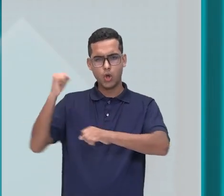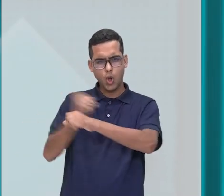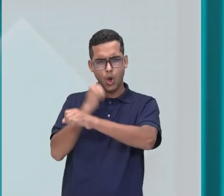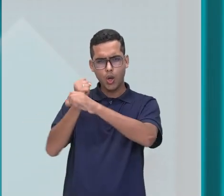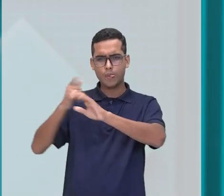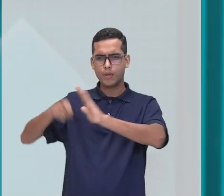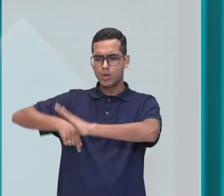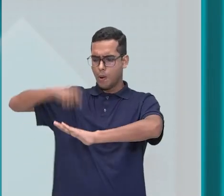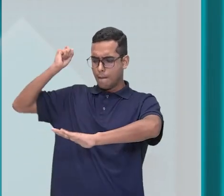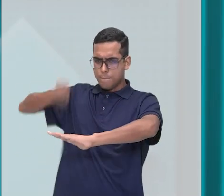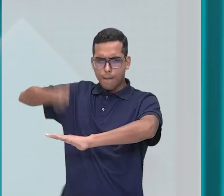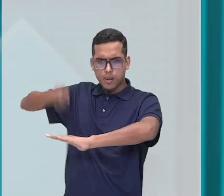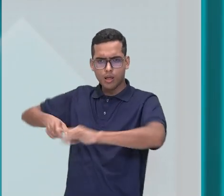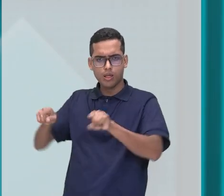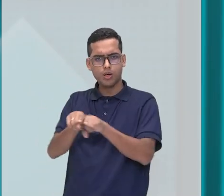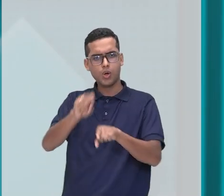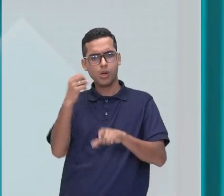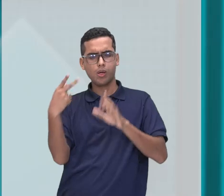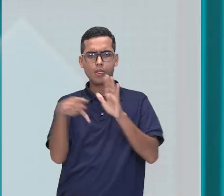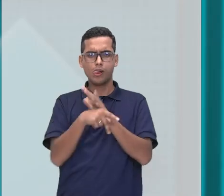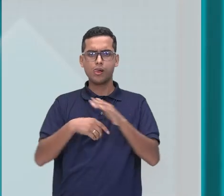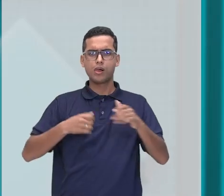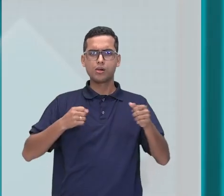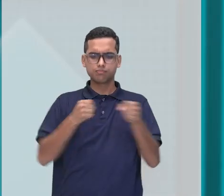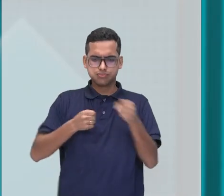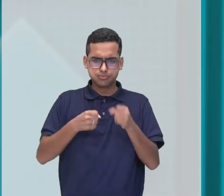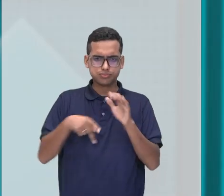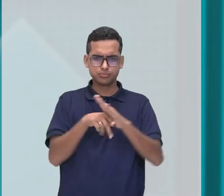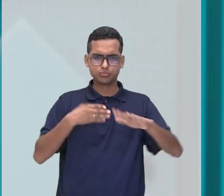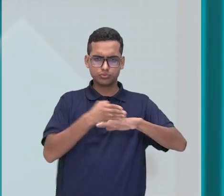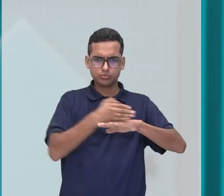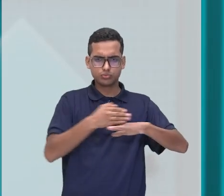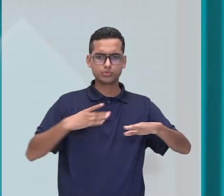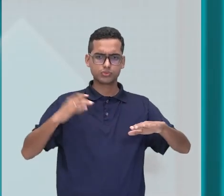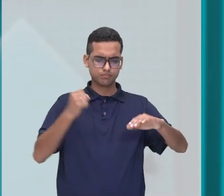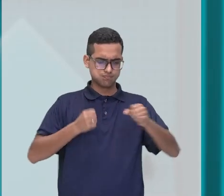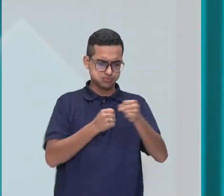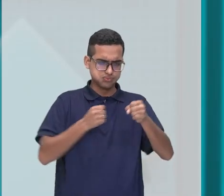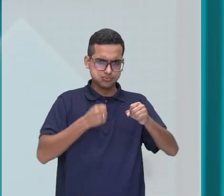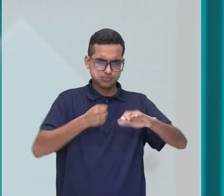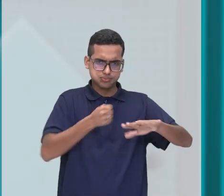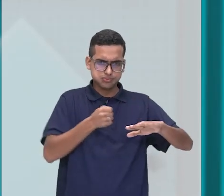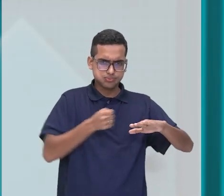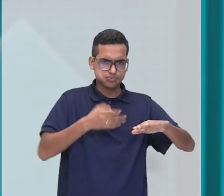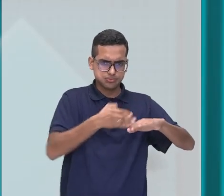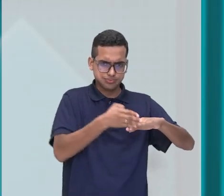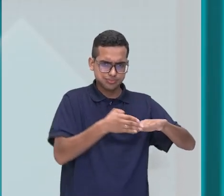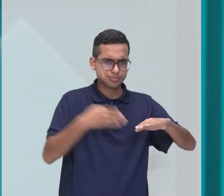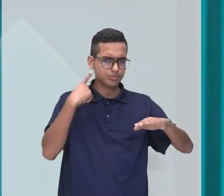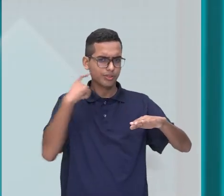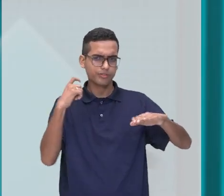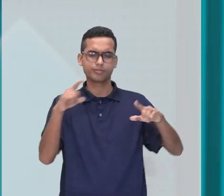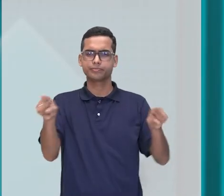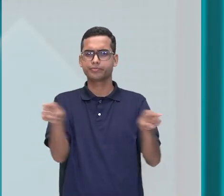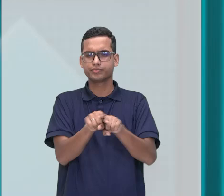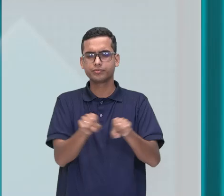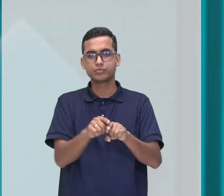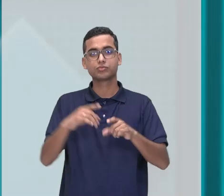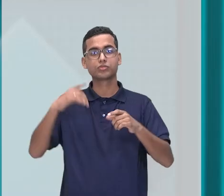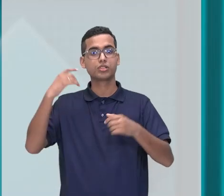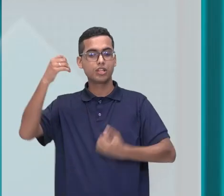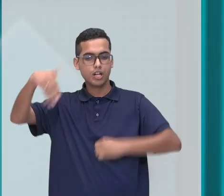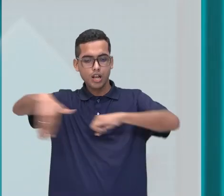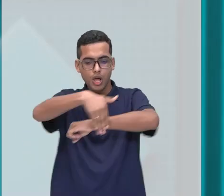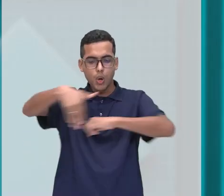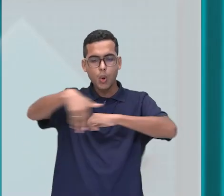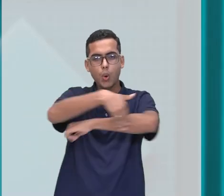são vários ruídos, som de buzina, de ambulância. Então, isso depende do ambiente que nós estamos. Então,